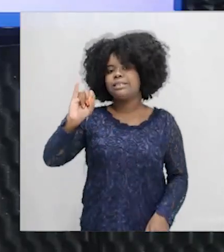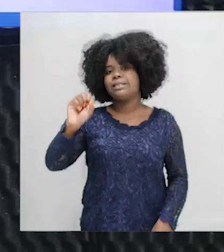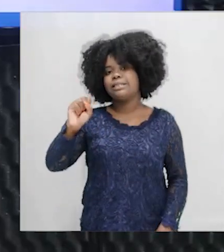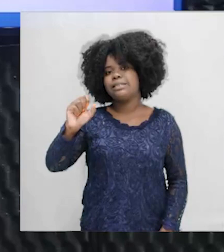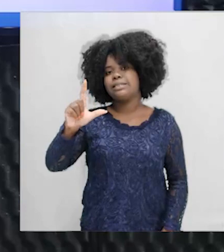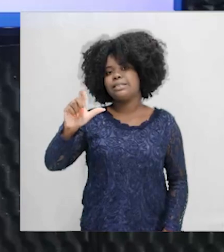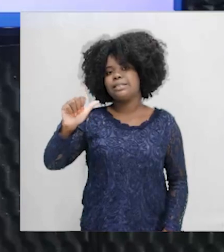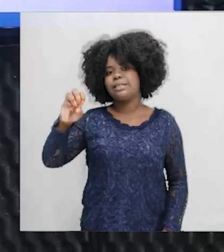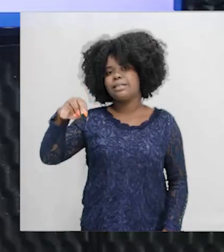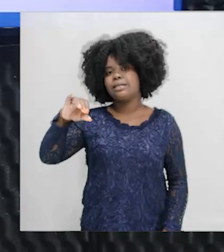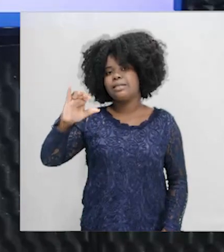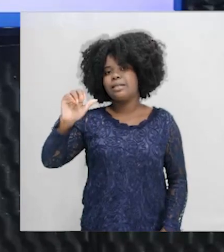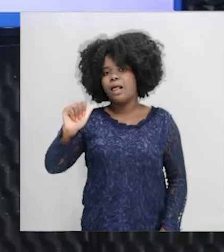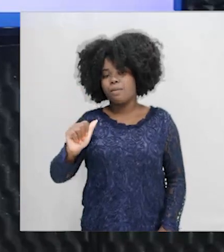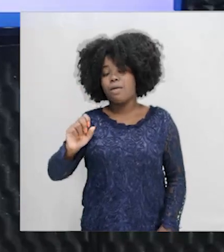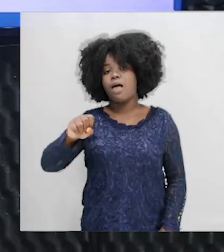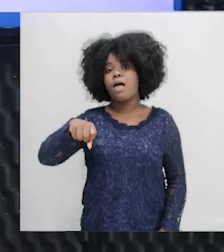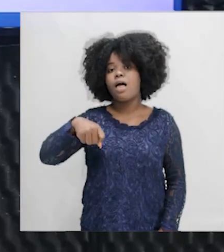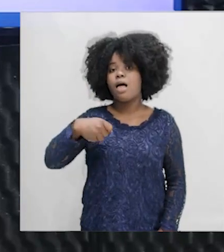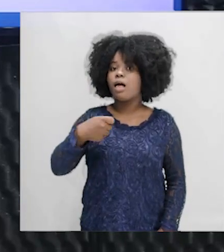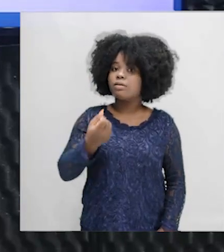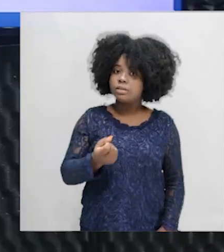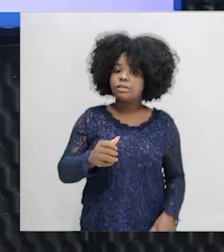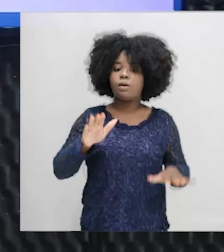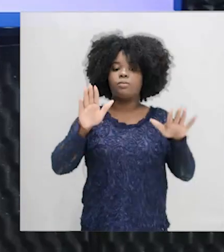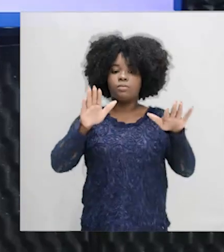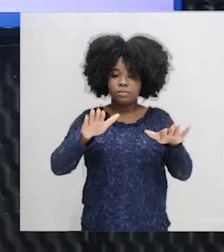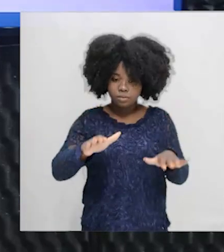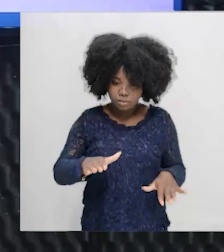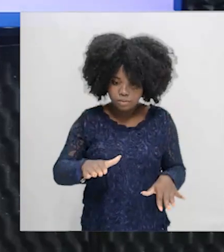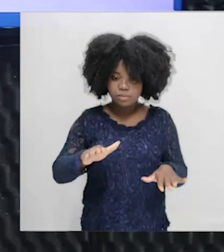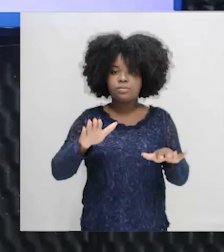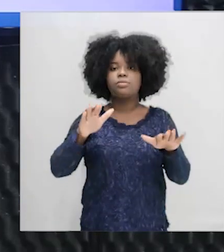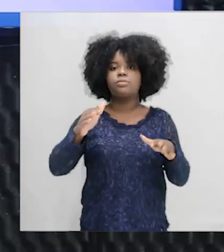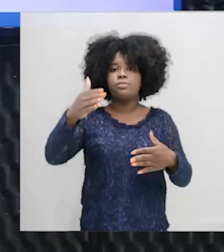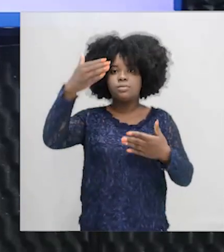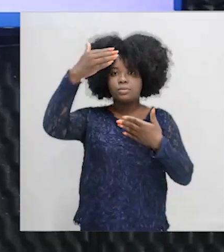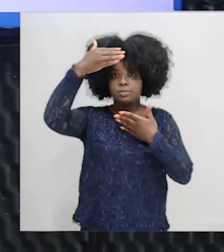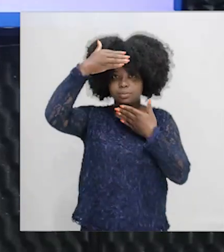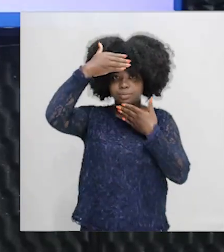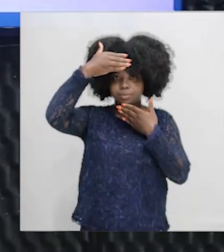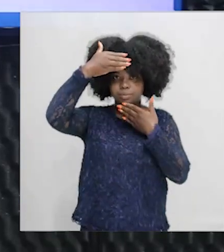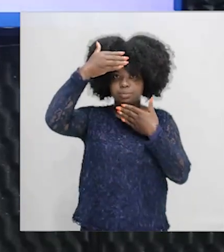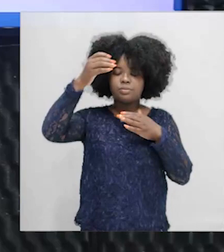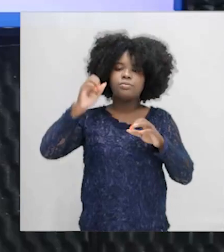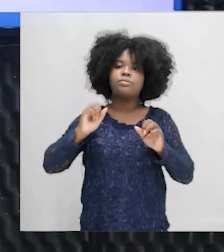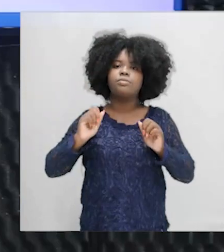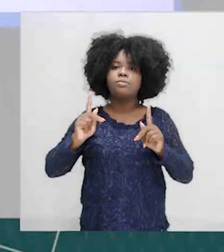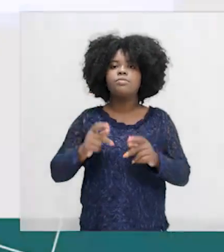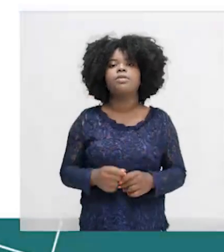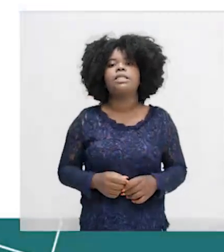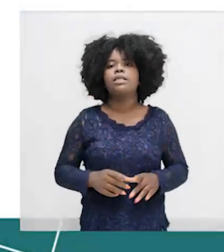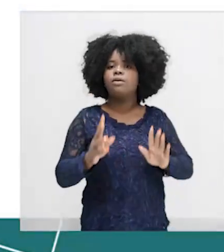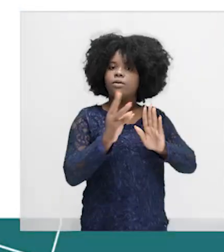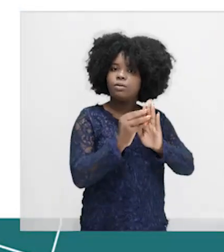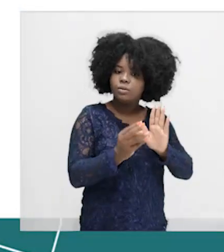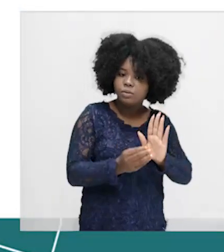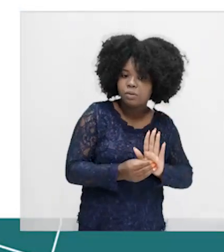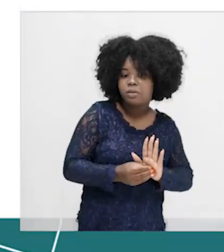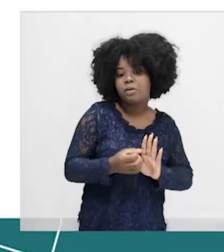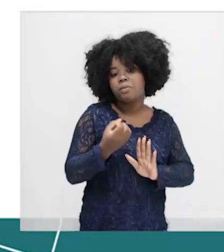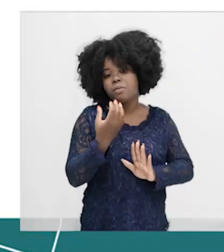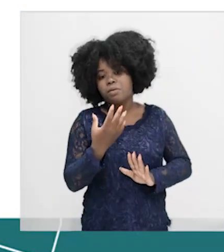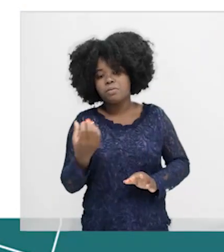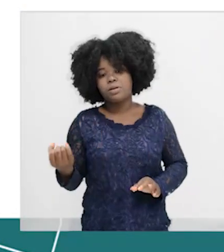tanto intrigante e um tanto interessante. Vou ser sincero a vocês que não é um assunto da qual eu tinha